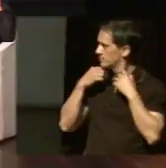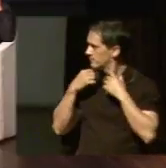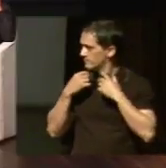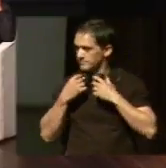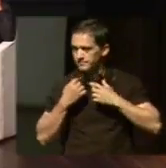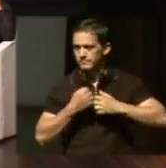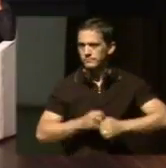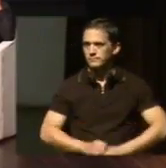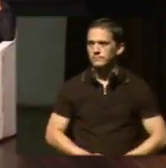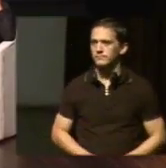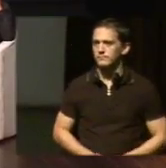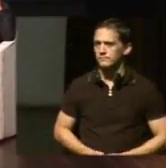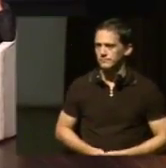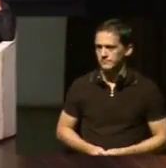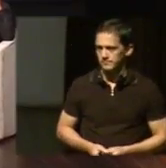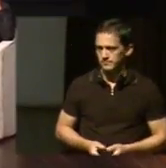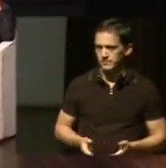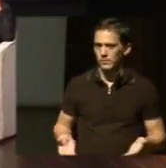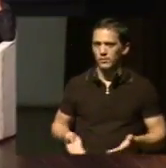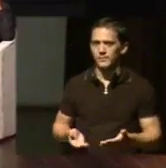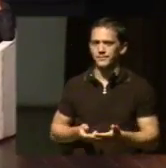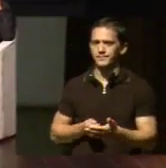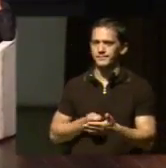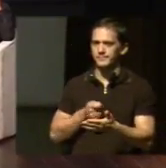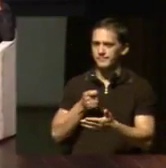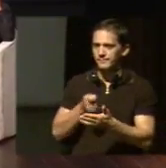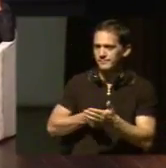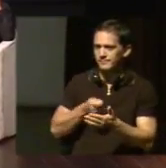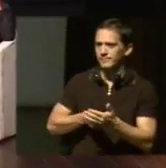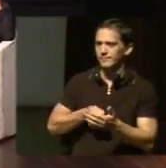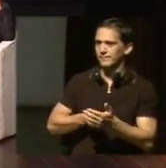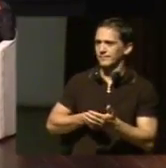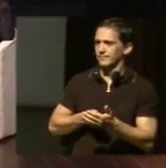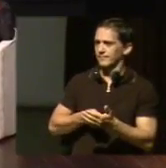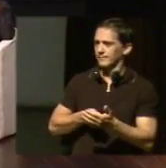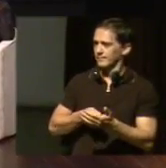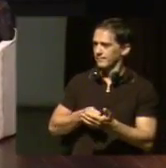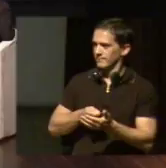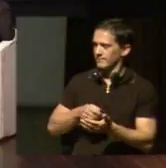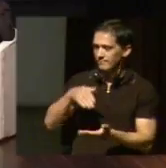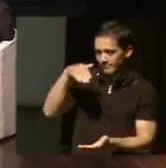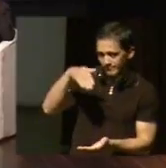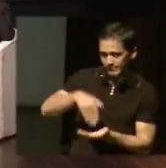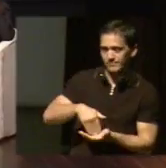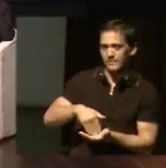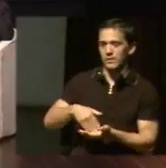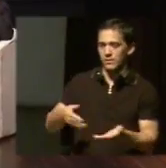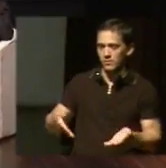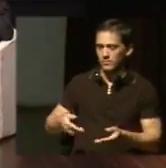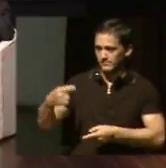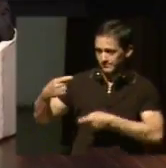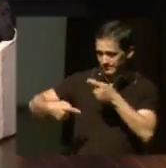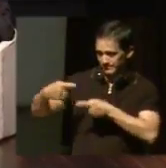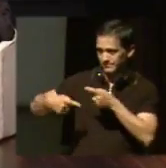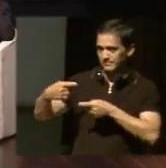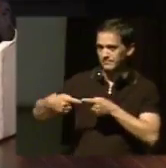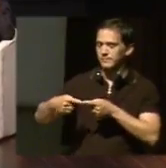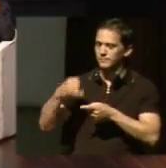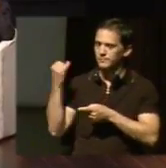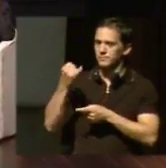Então, eu vou tentar procurar fazer um pequeno fechamento ainda desta discussão muito rica e muito abrangente de hoje de